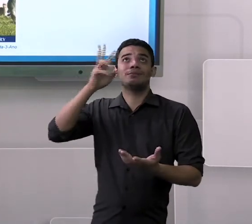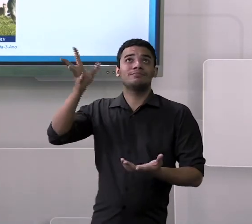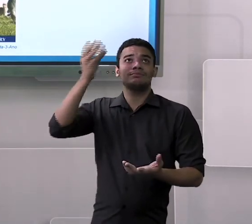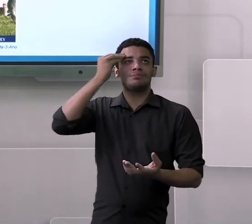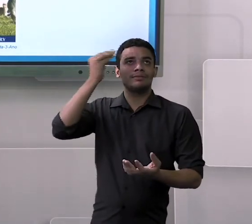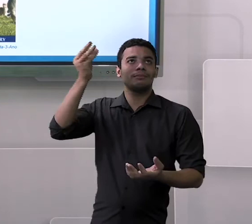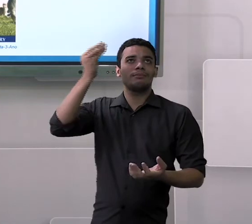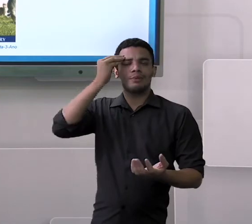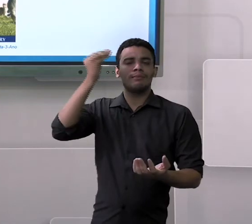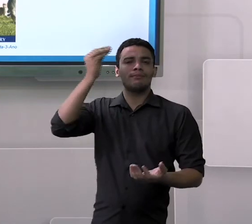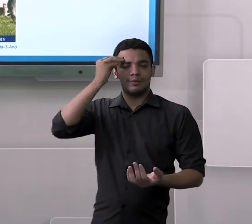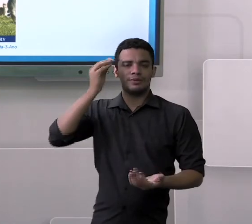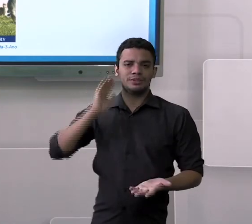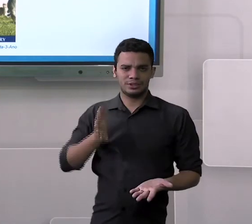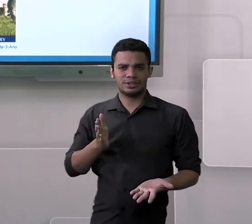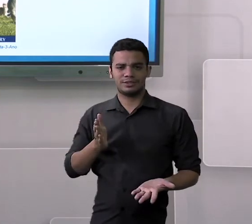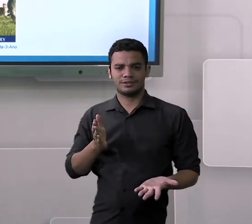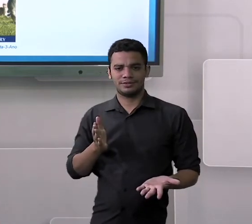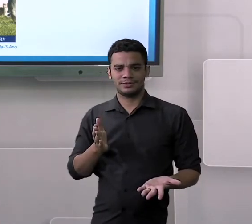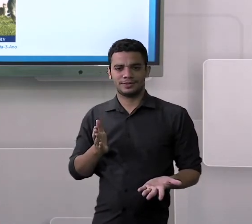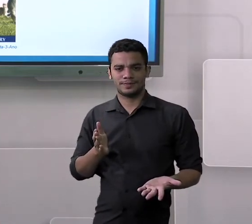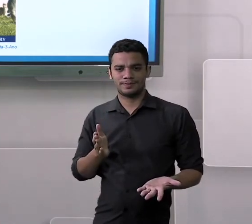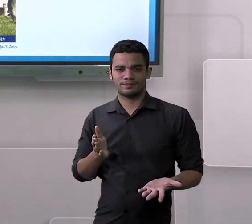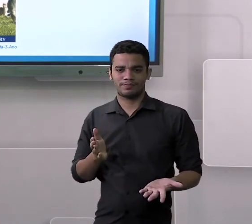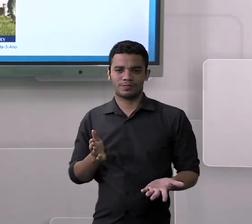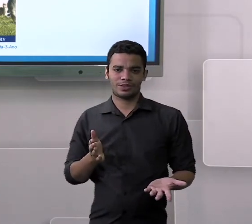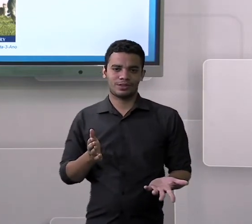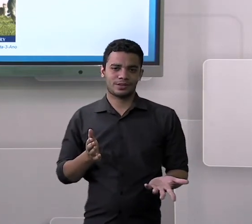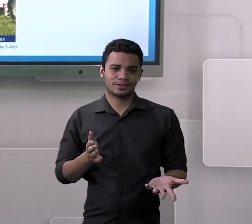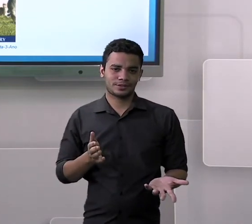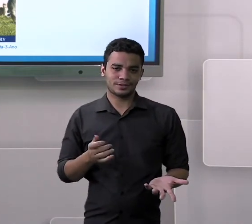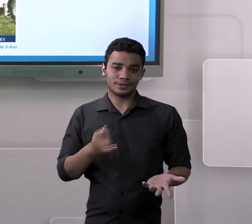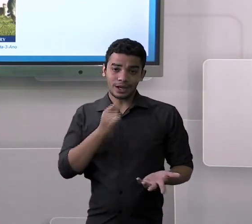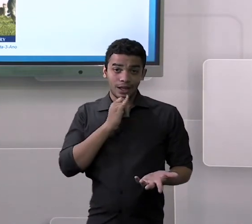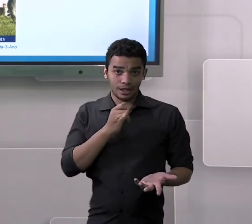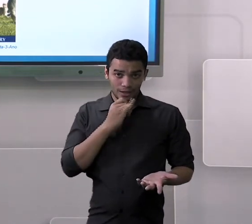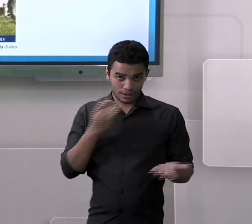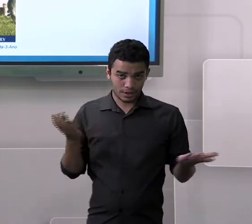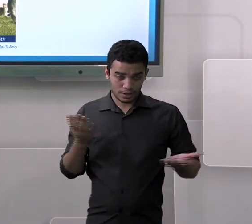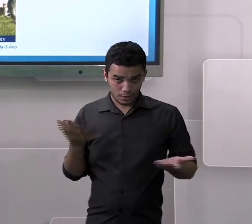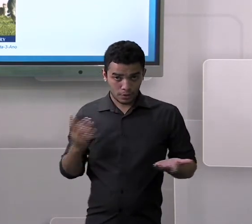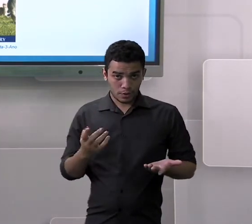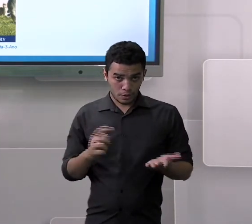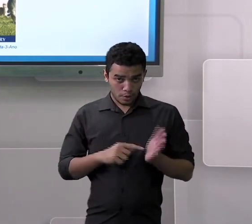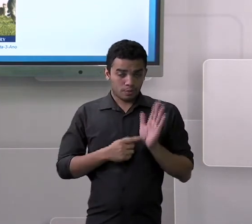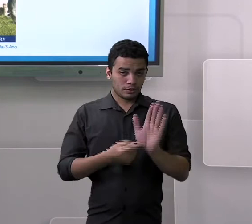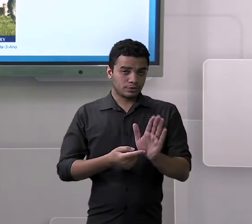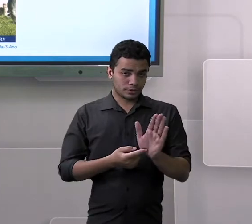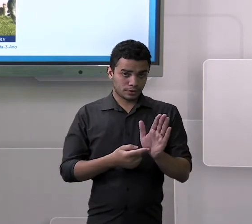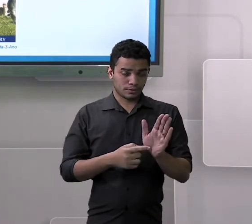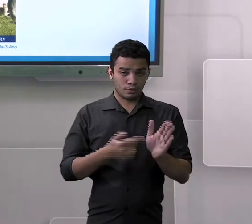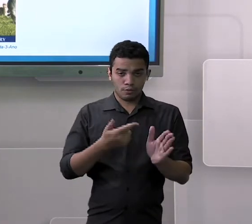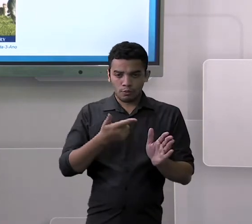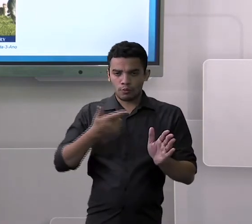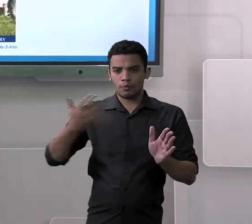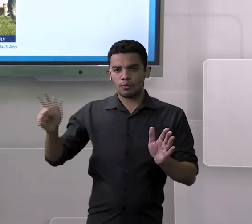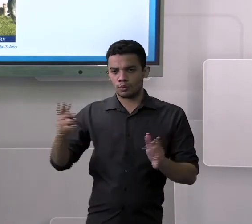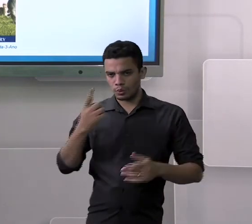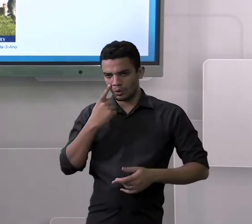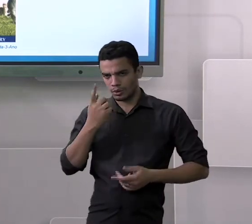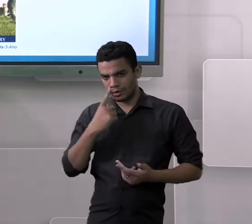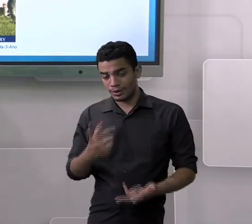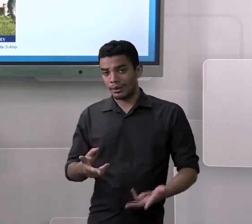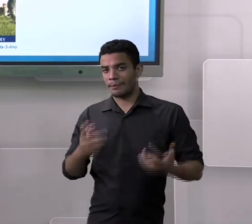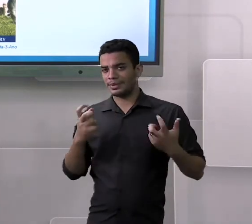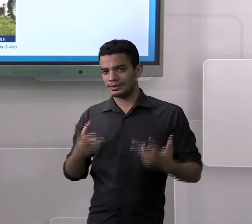o nosso anúncio publicitário, que nós vamos observar os detalhes